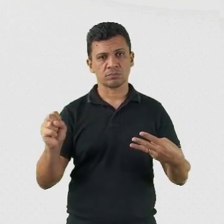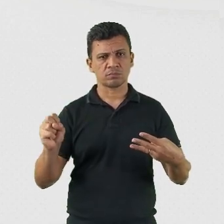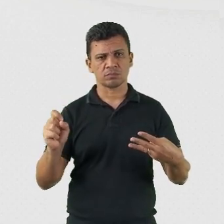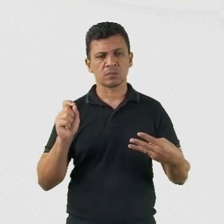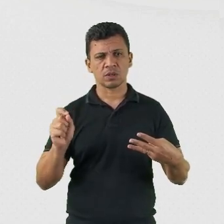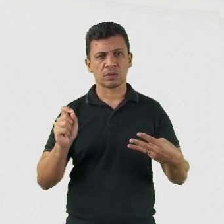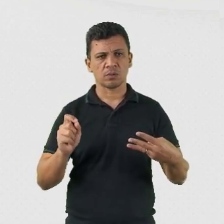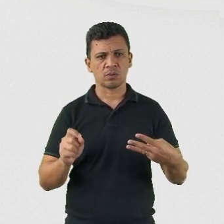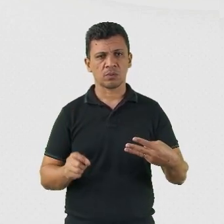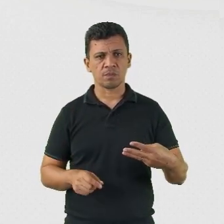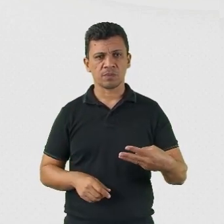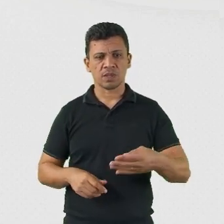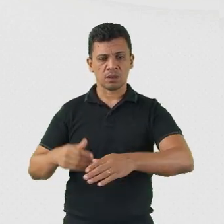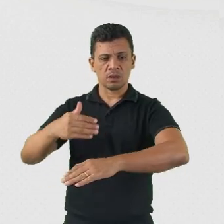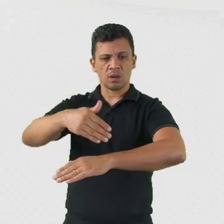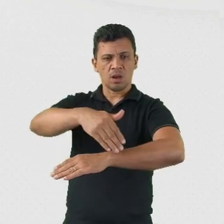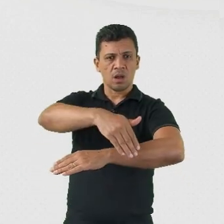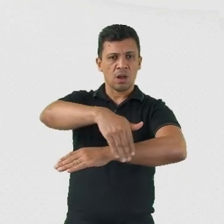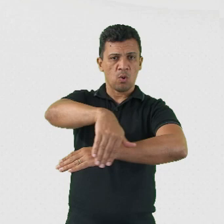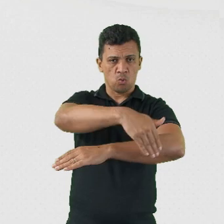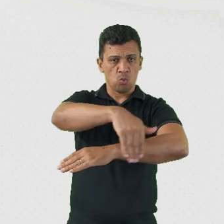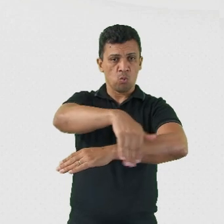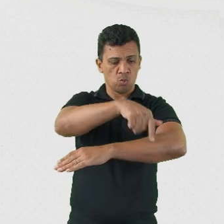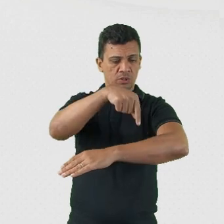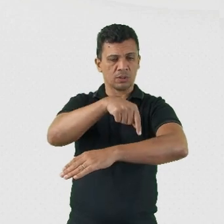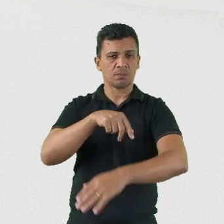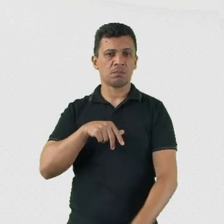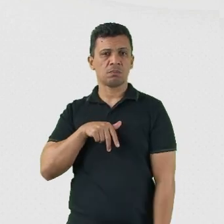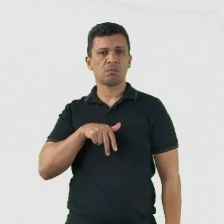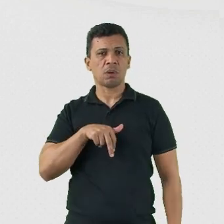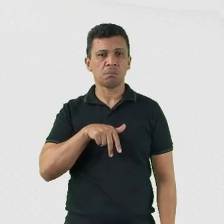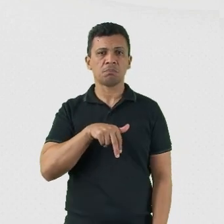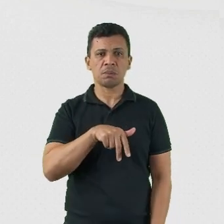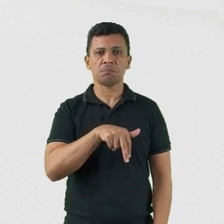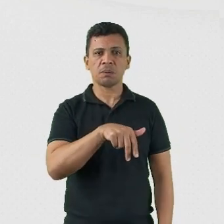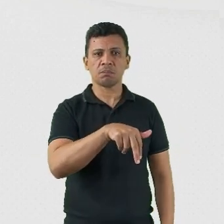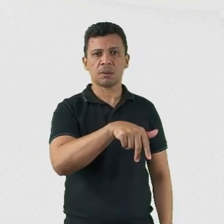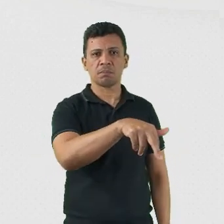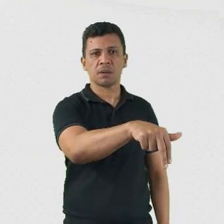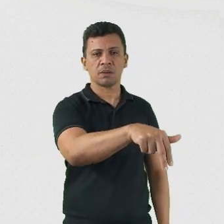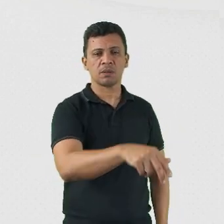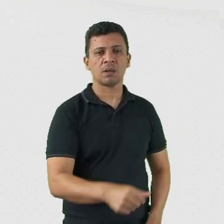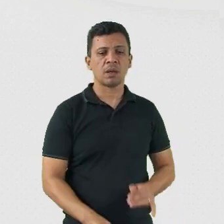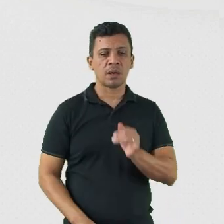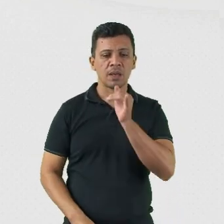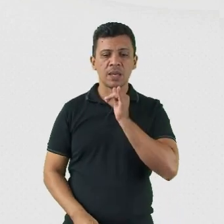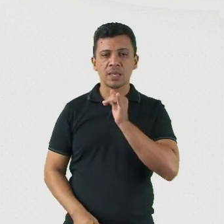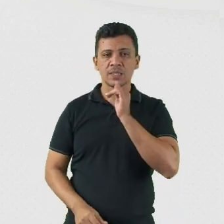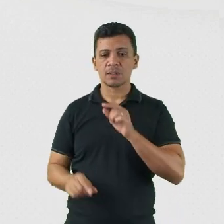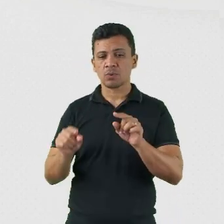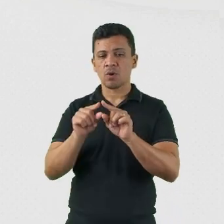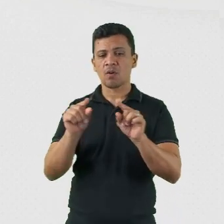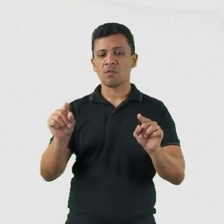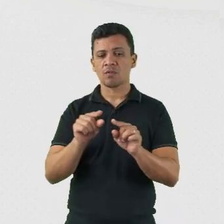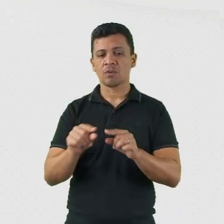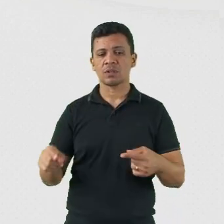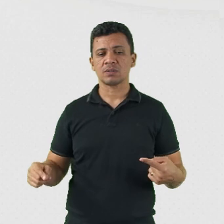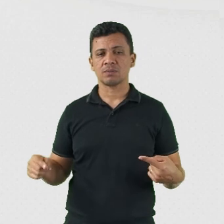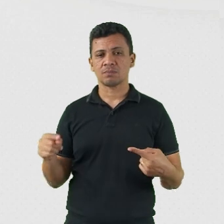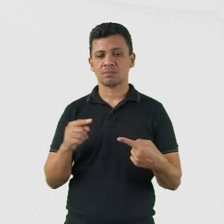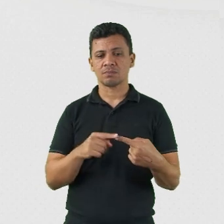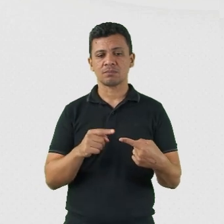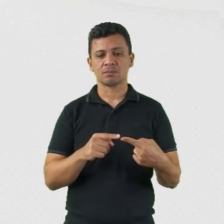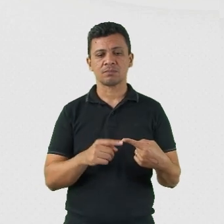seria cruzar a rua, atravessar a rua. Exemplos numa sentença. Turn left at